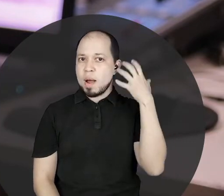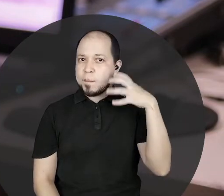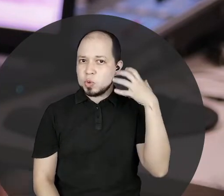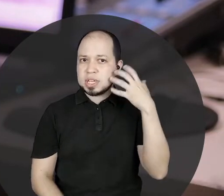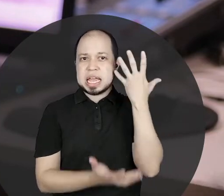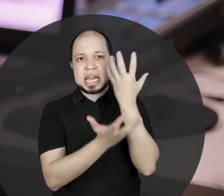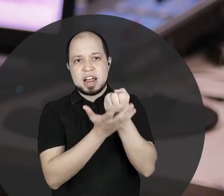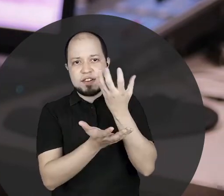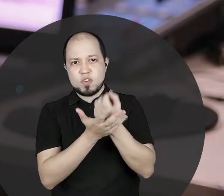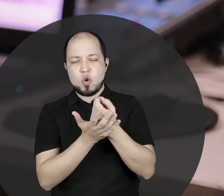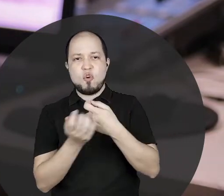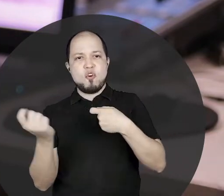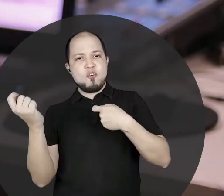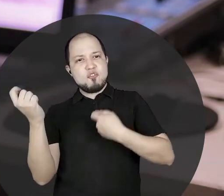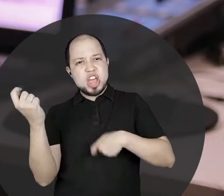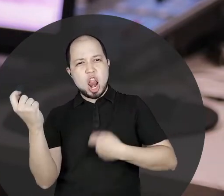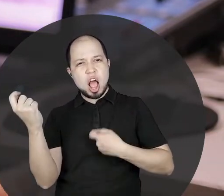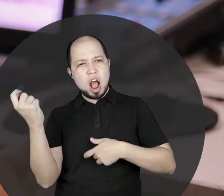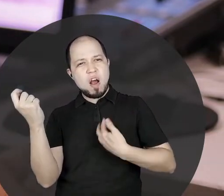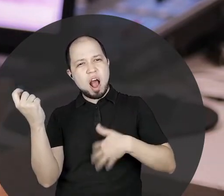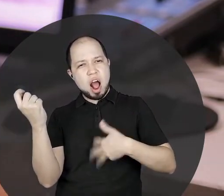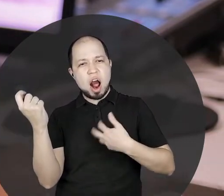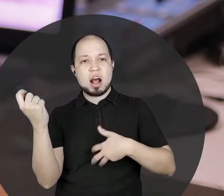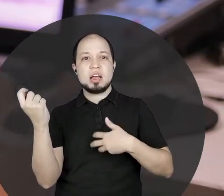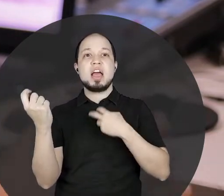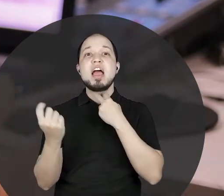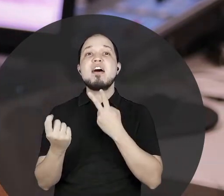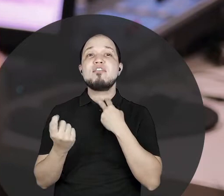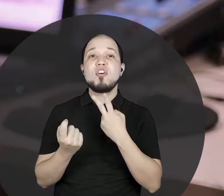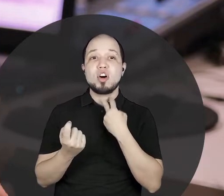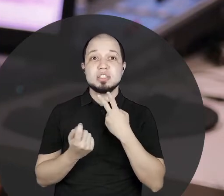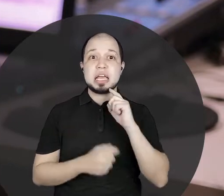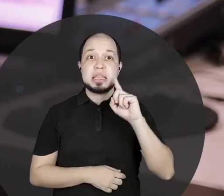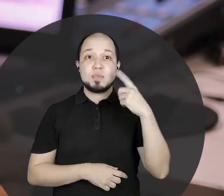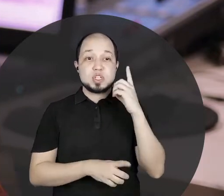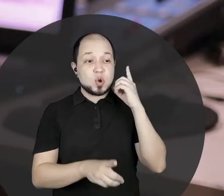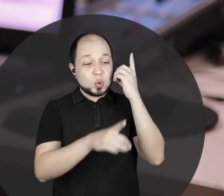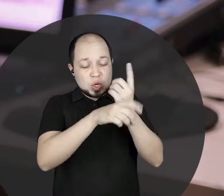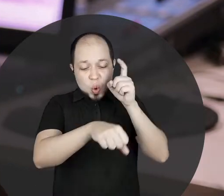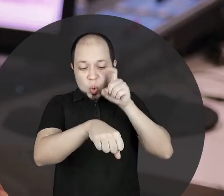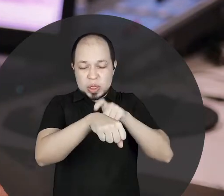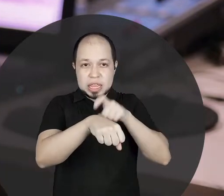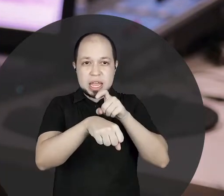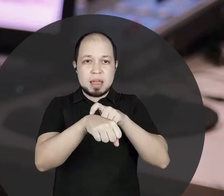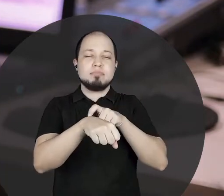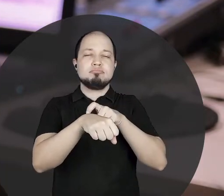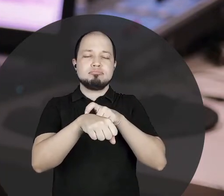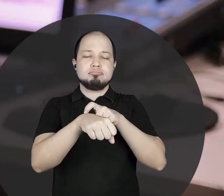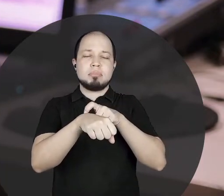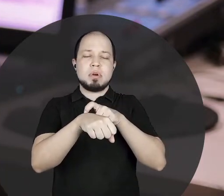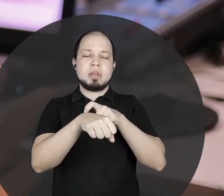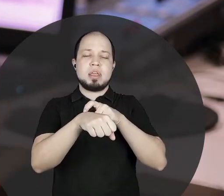época um violão e a voz dele, e depois, sem o metrônomo, e depois a gente descobriu o tempo, fez o tempo map, colocou isso dentro